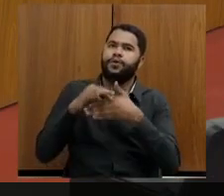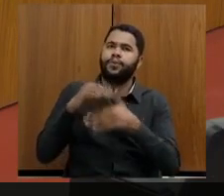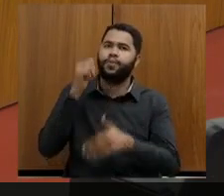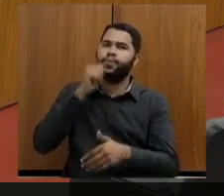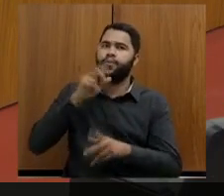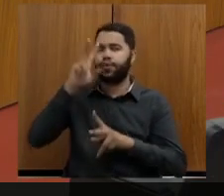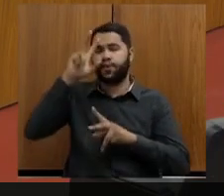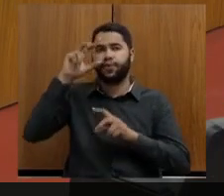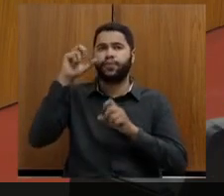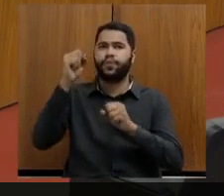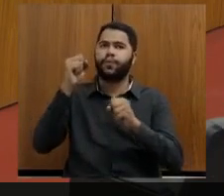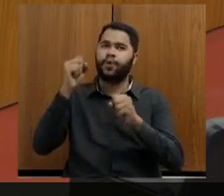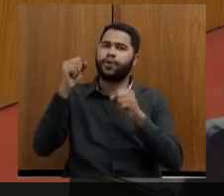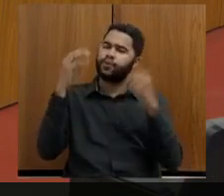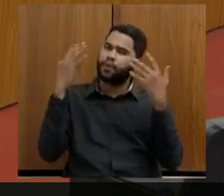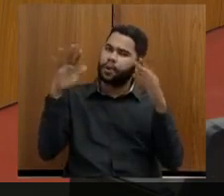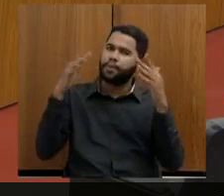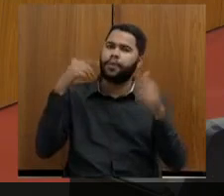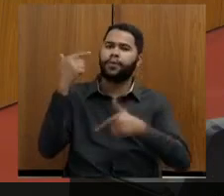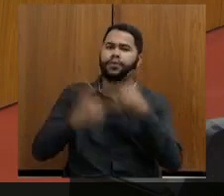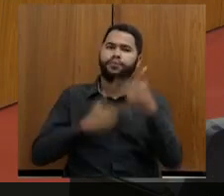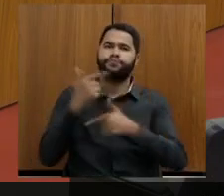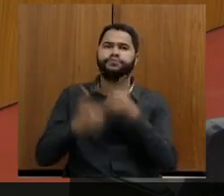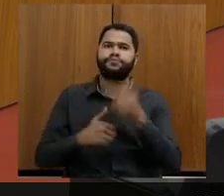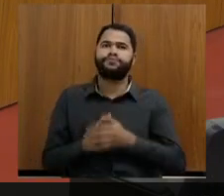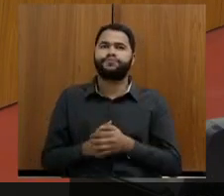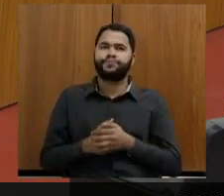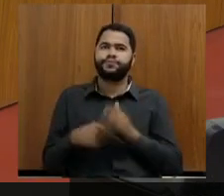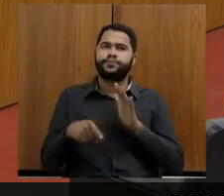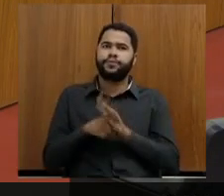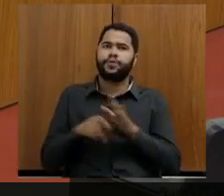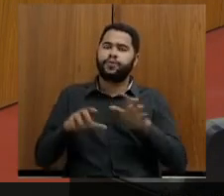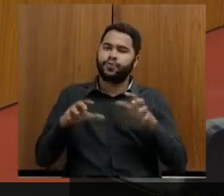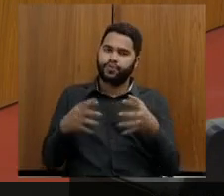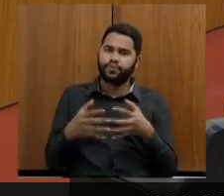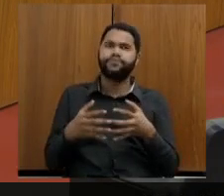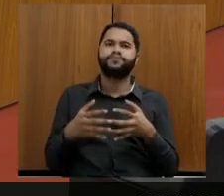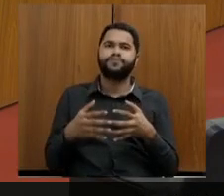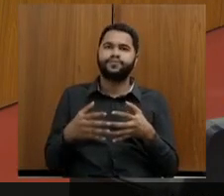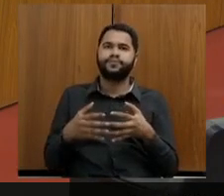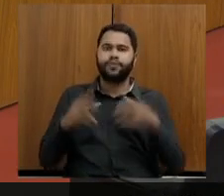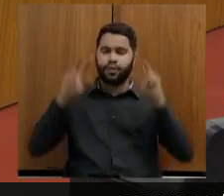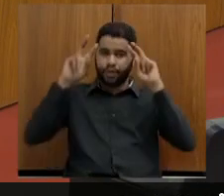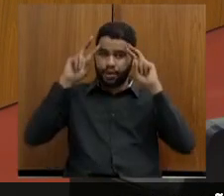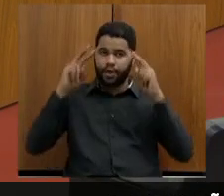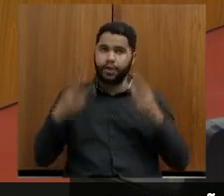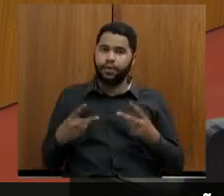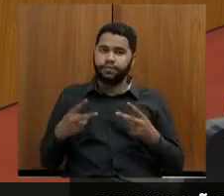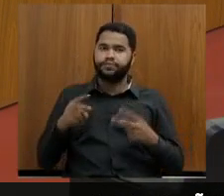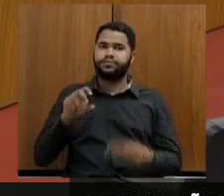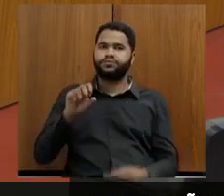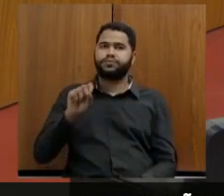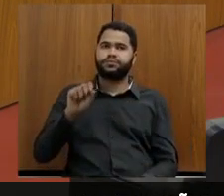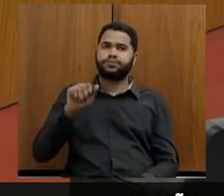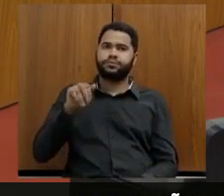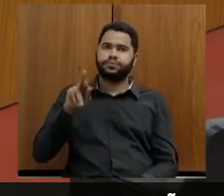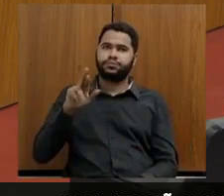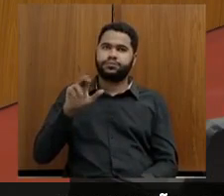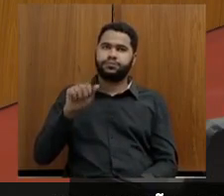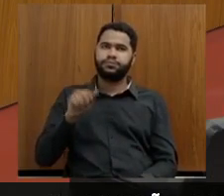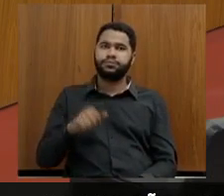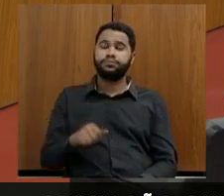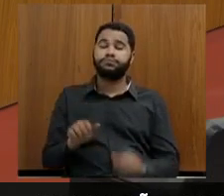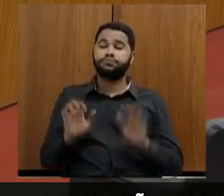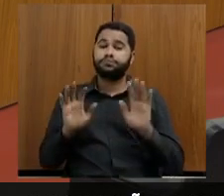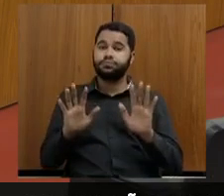mulher aqui as aplauso também pessoa trabalho comanda aí do Corpo Bombeiro aos reconhecimentos amigas que tá de governo